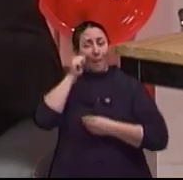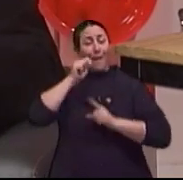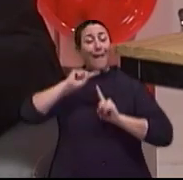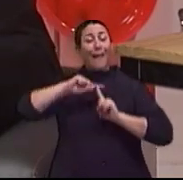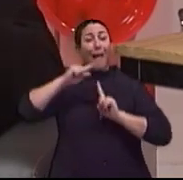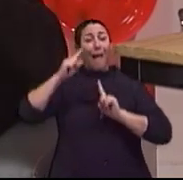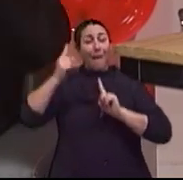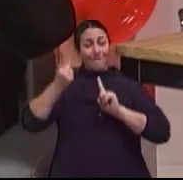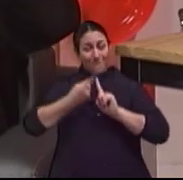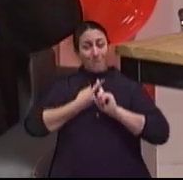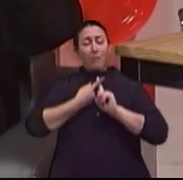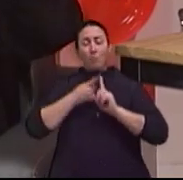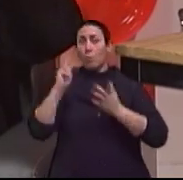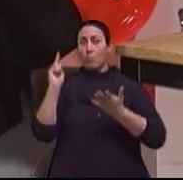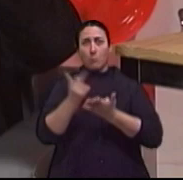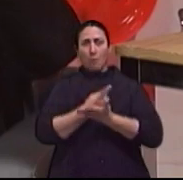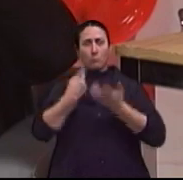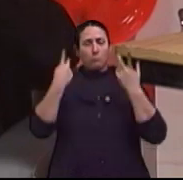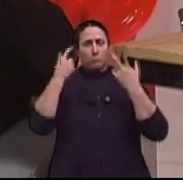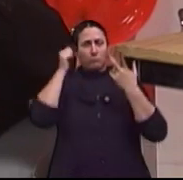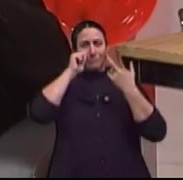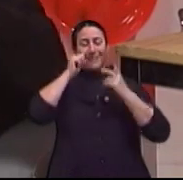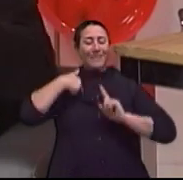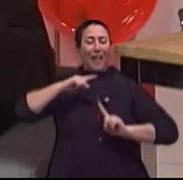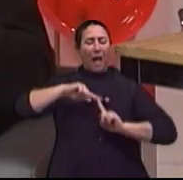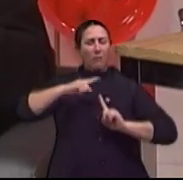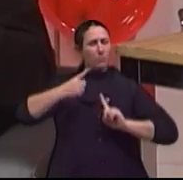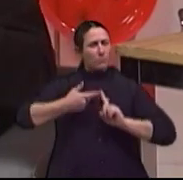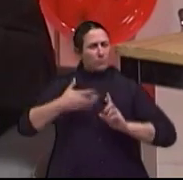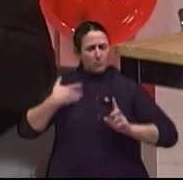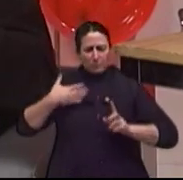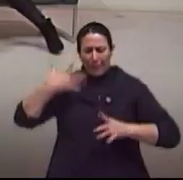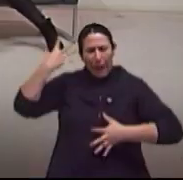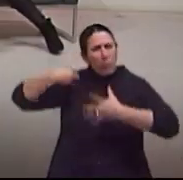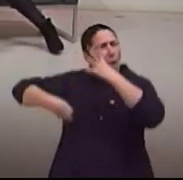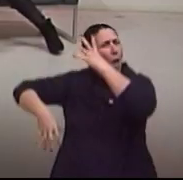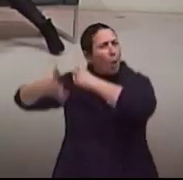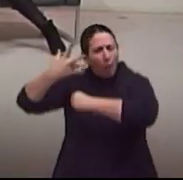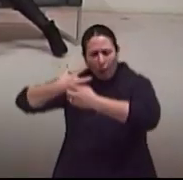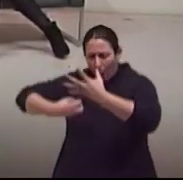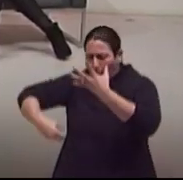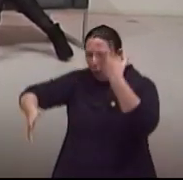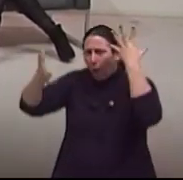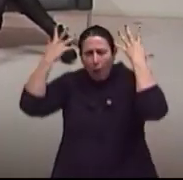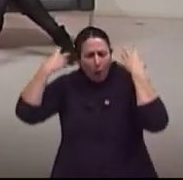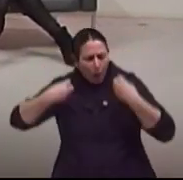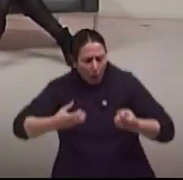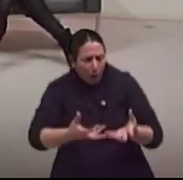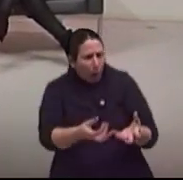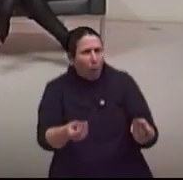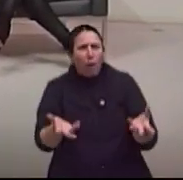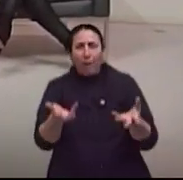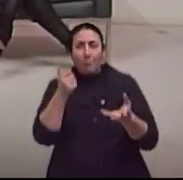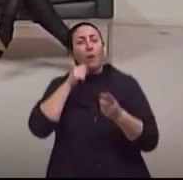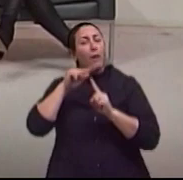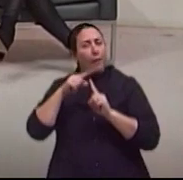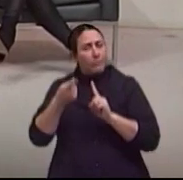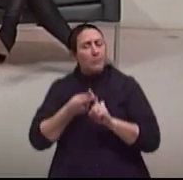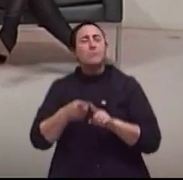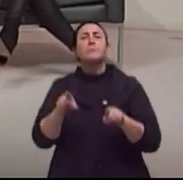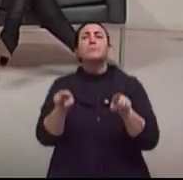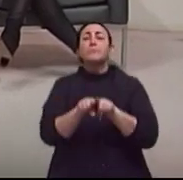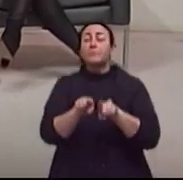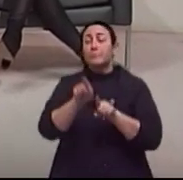efluvio t Lógico que é uma fase de queda violenta e nos homens também é uma questão hormonal porque cai o cabel